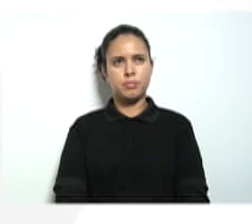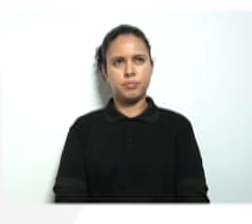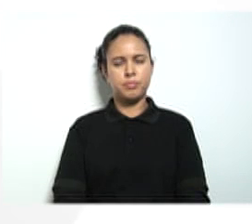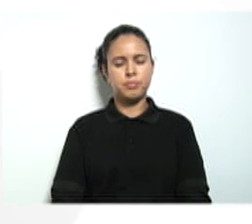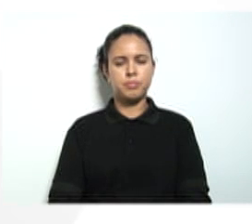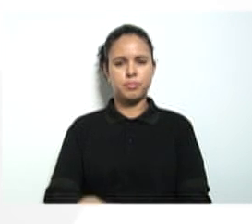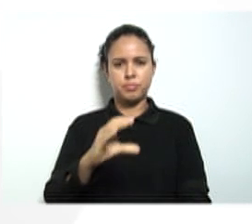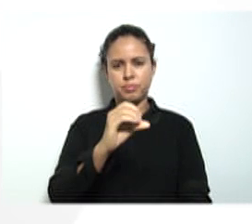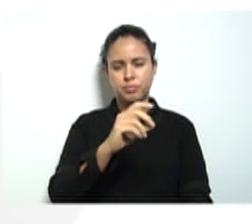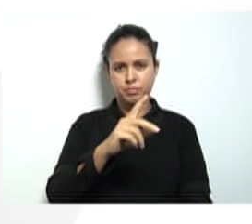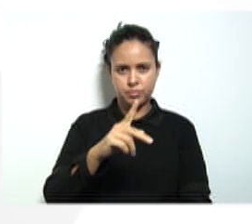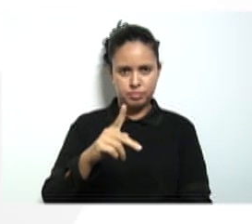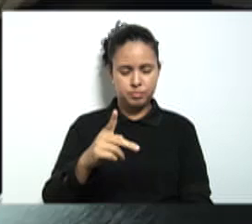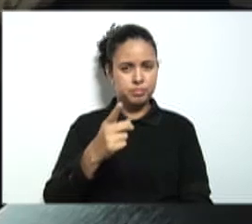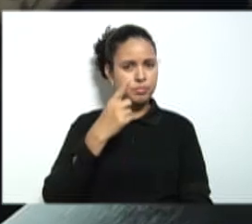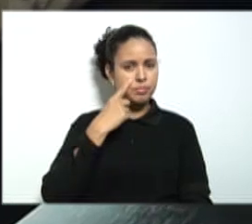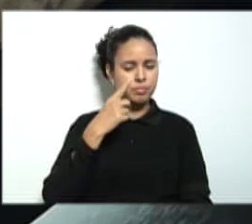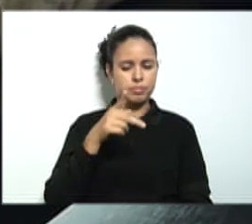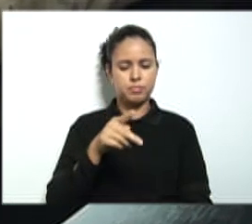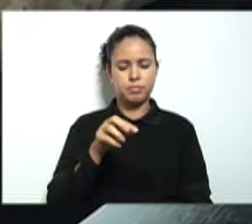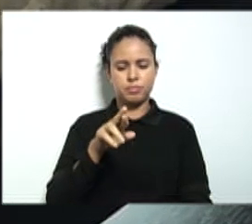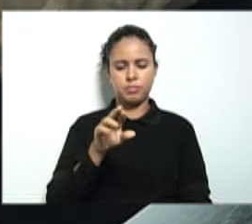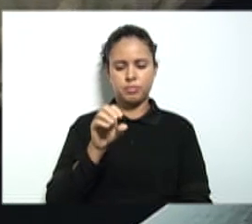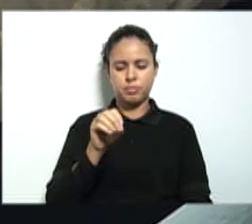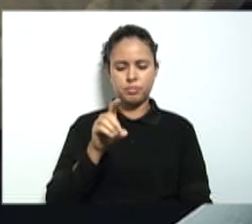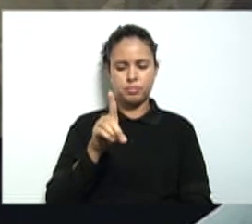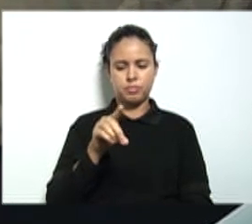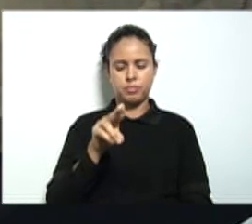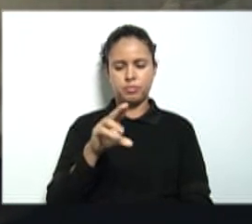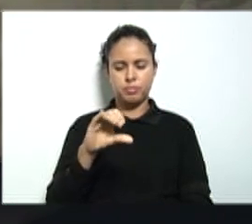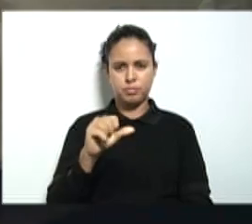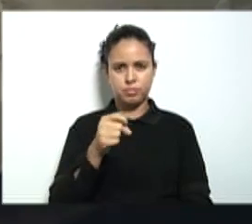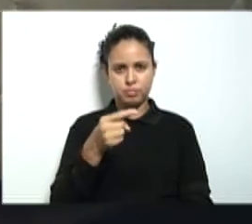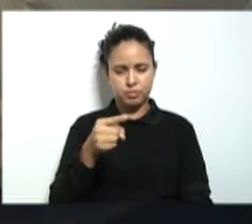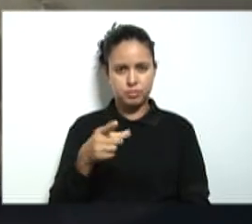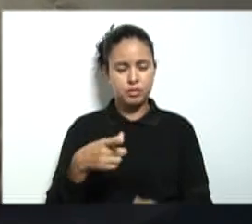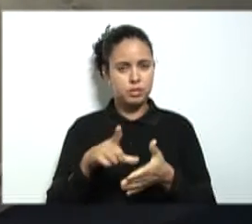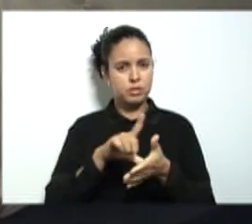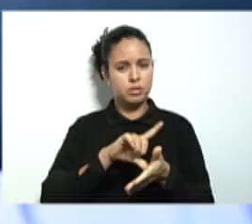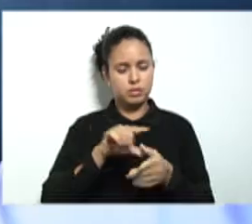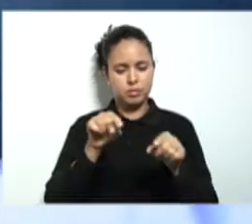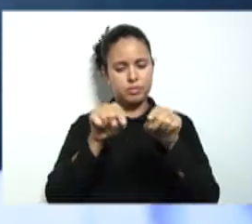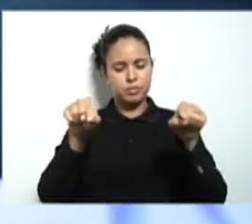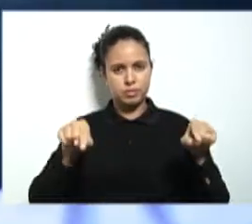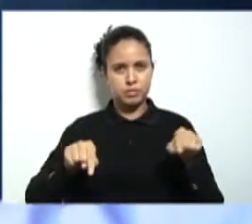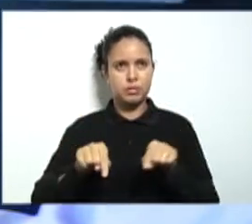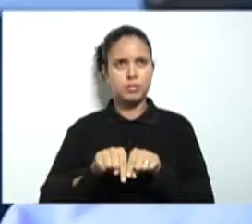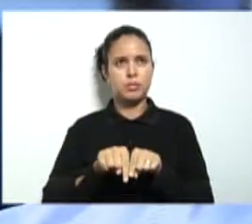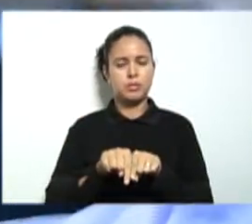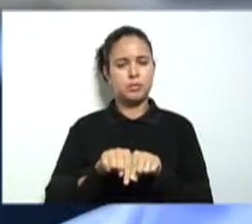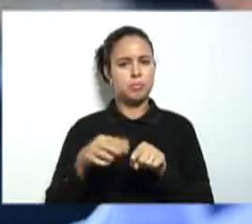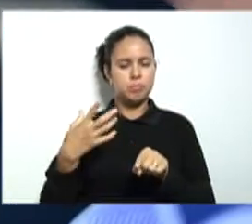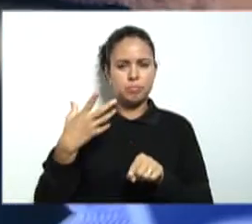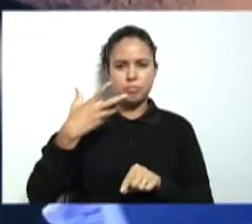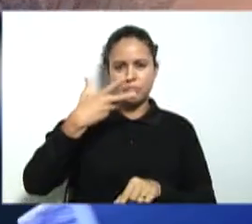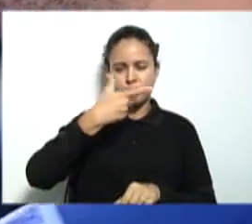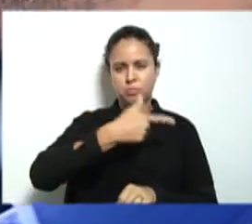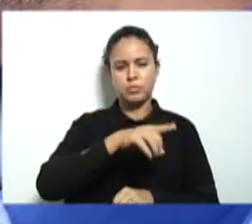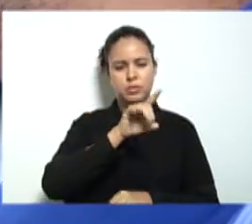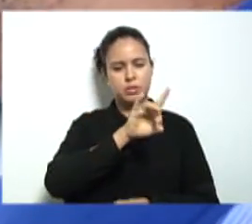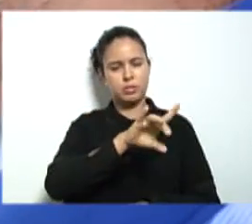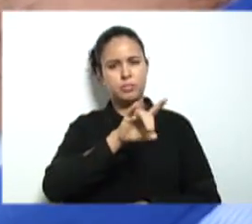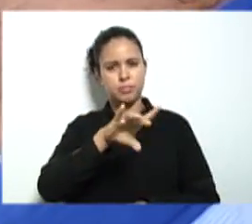Cooperativismo de produção. Antes desse quarto ficar assim, de dar inveja, cada detalhe passou